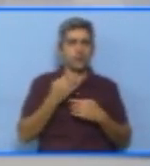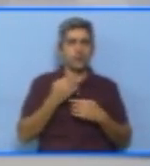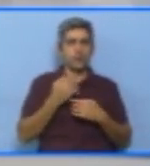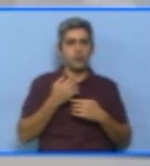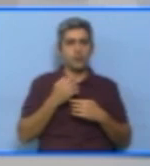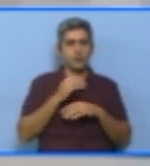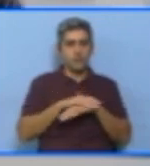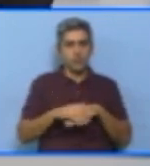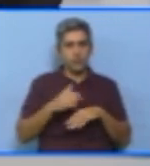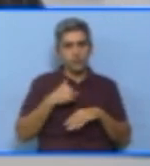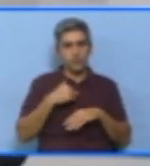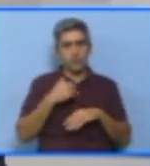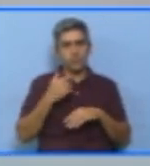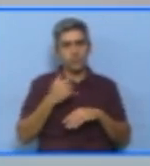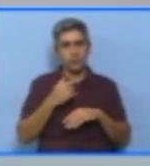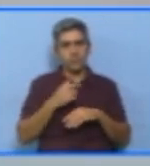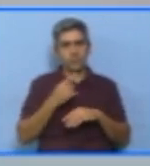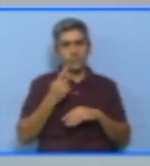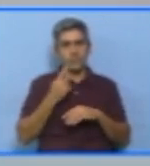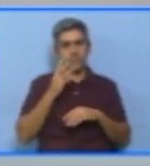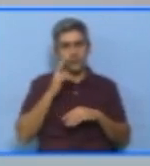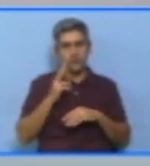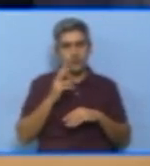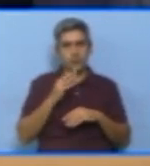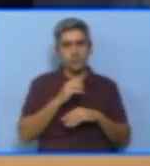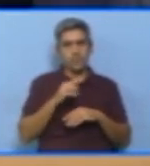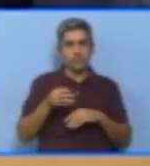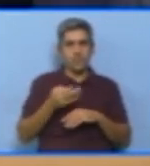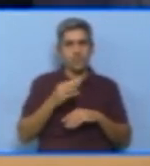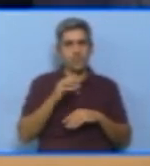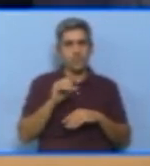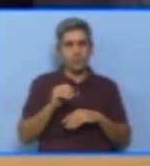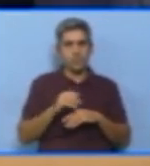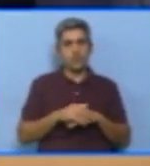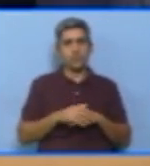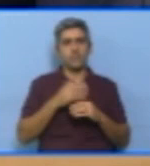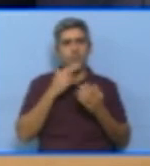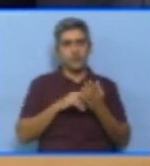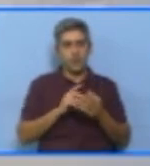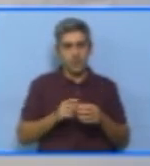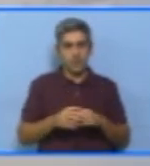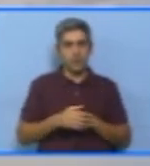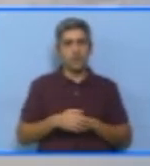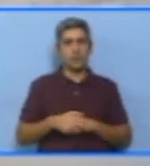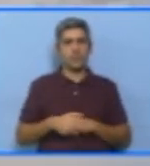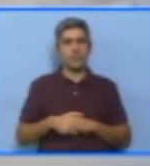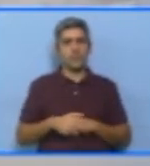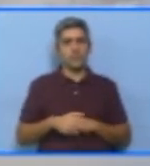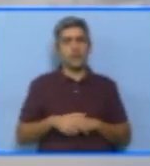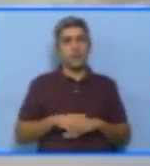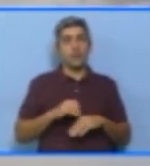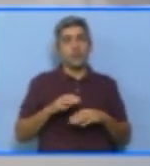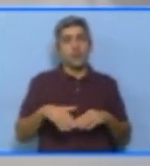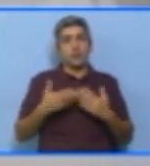e ternura para com ele, apesar daquela rigidez que às vezes nós temos em São Paulo, mas a verdade é esta. E portanto, Paulo